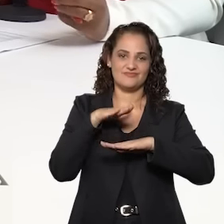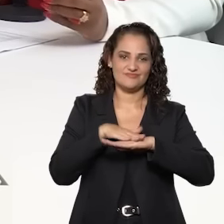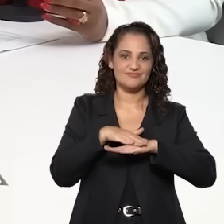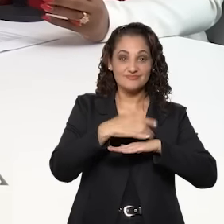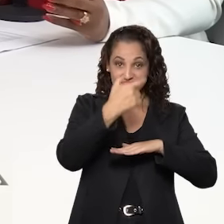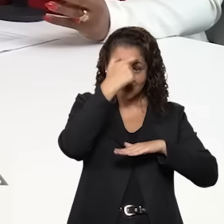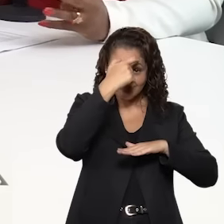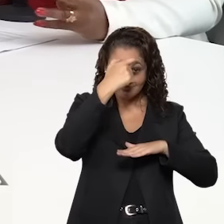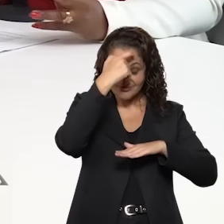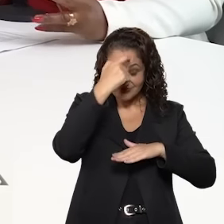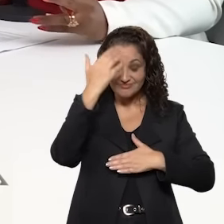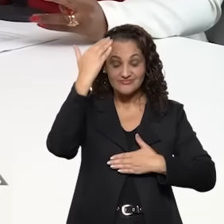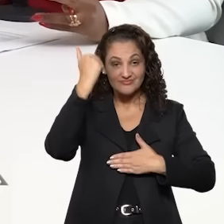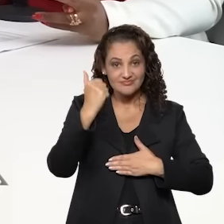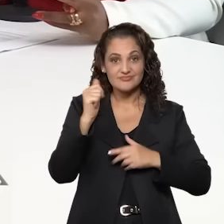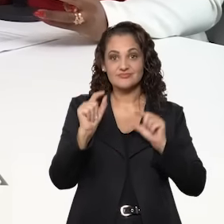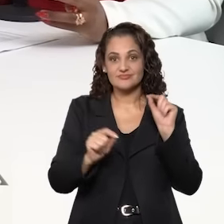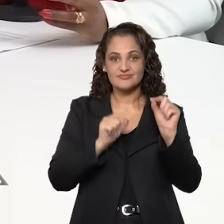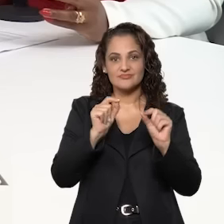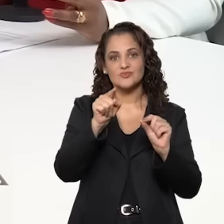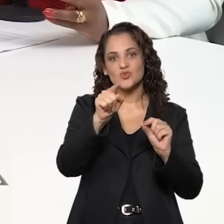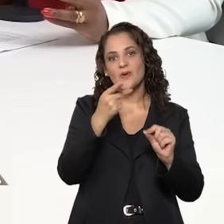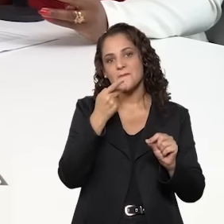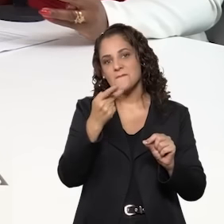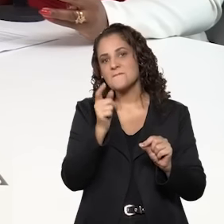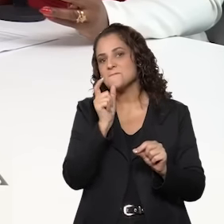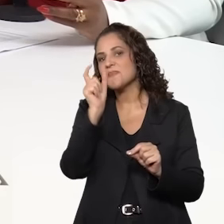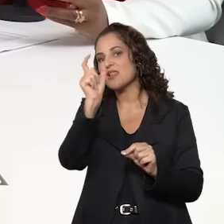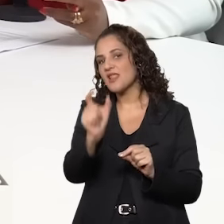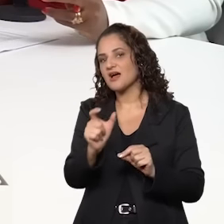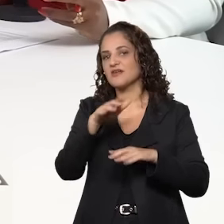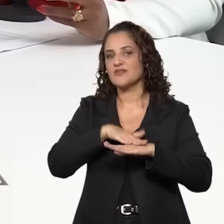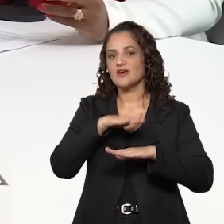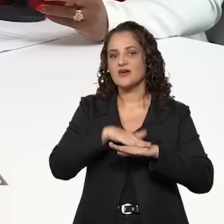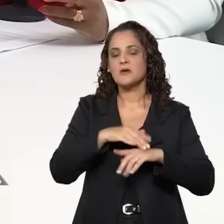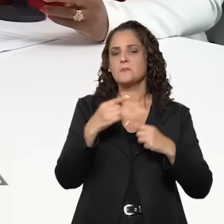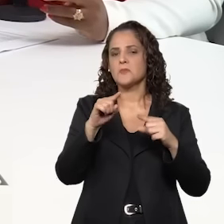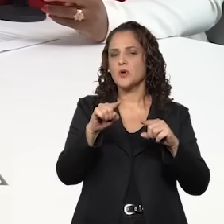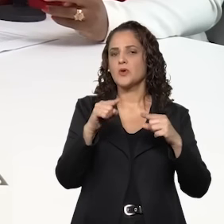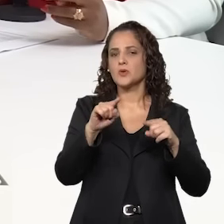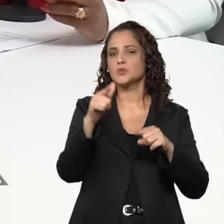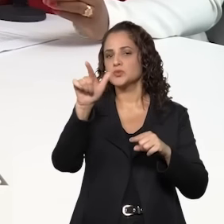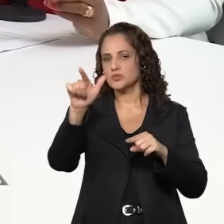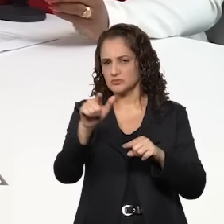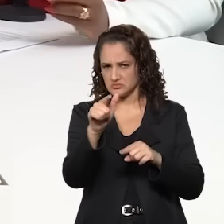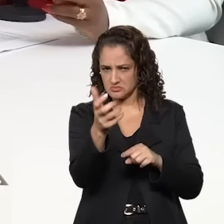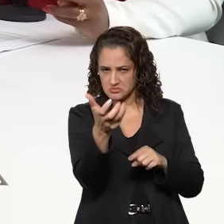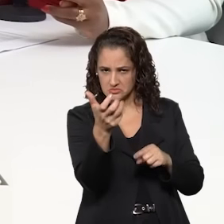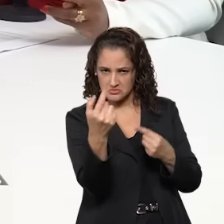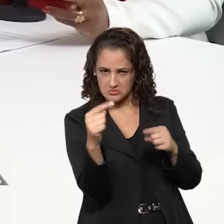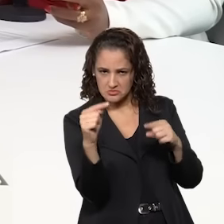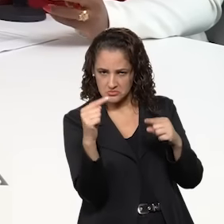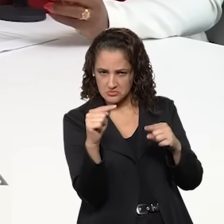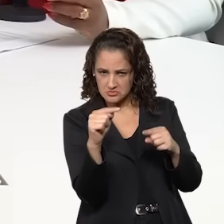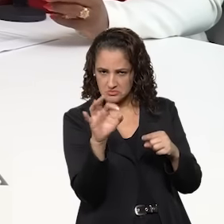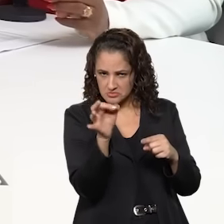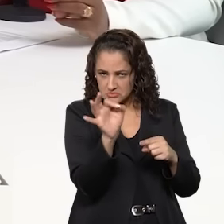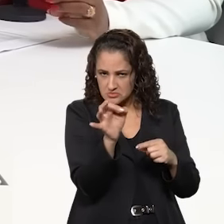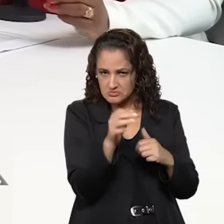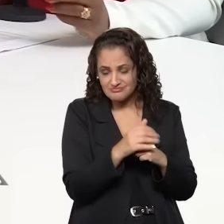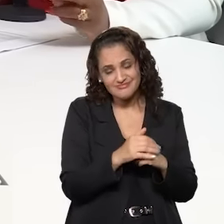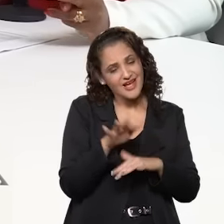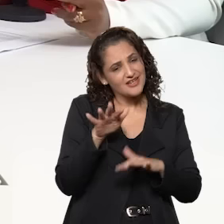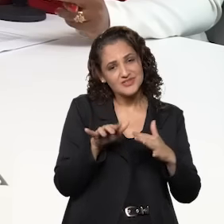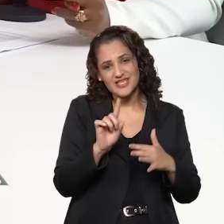tua atitude pode provocar no outro e é isso que você quer provocar né muitas vezes não é Então seja intencional acho que passa por isso